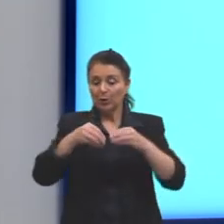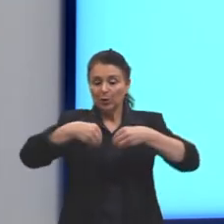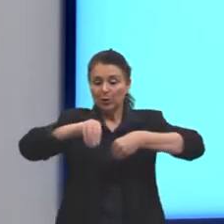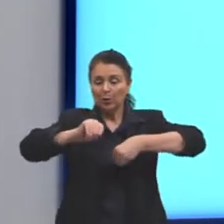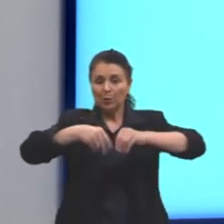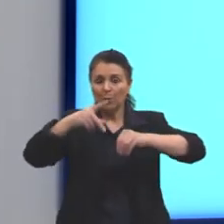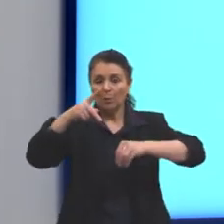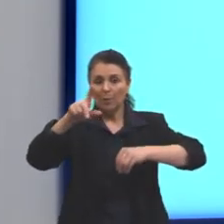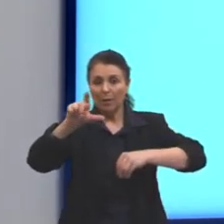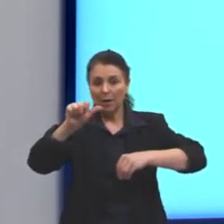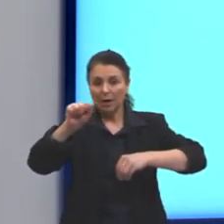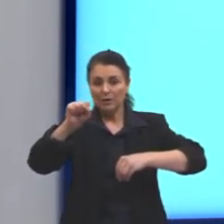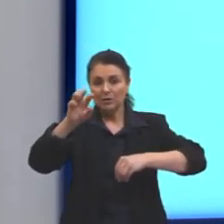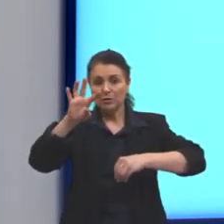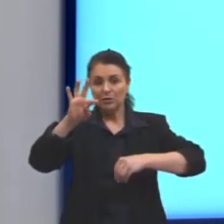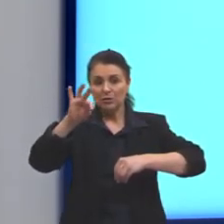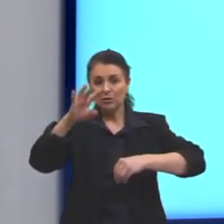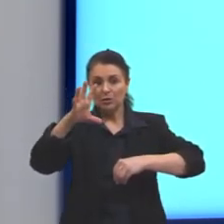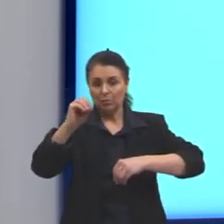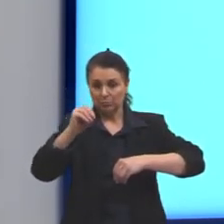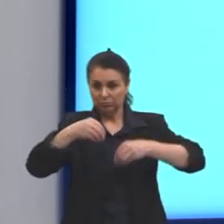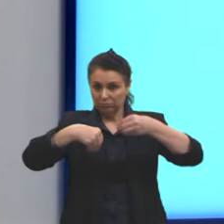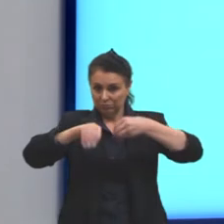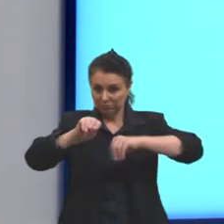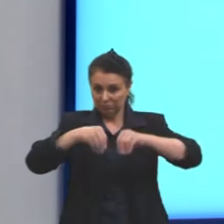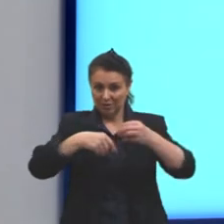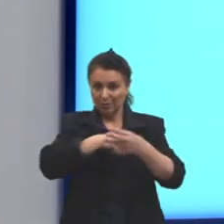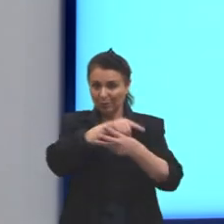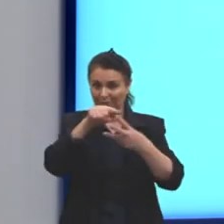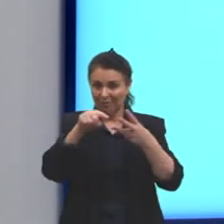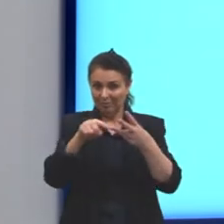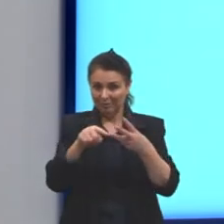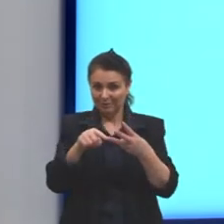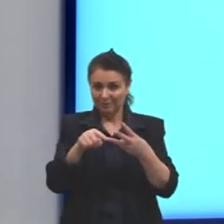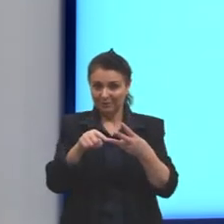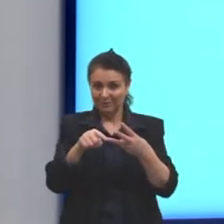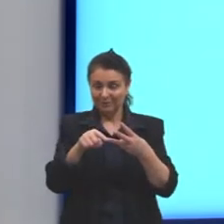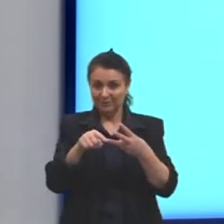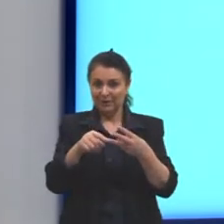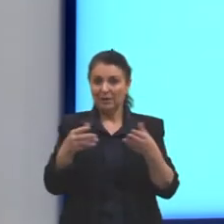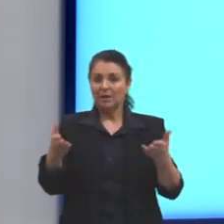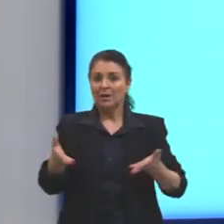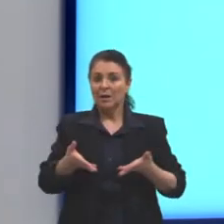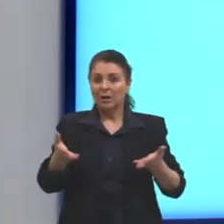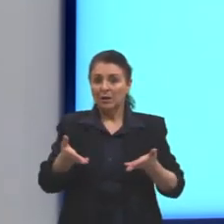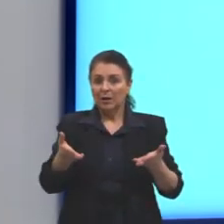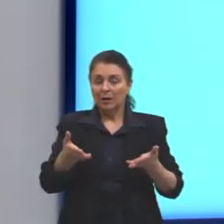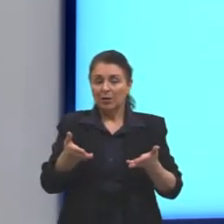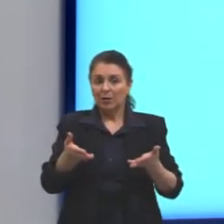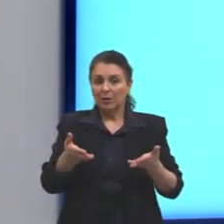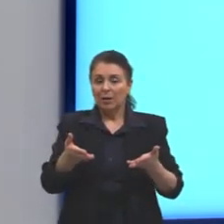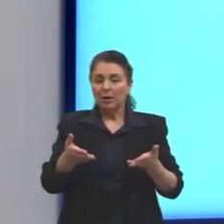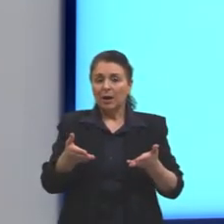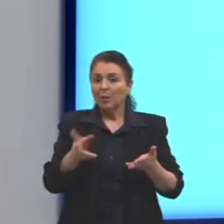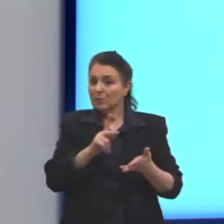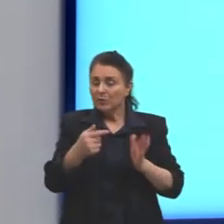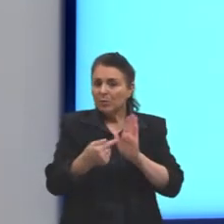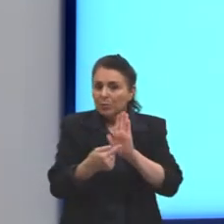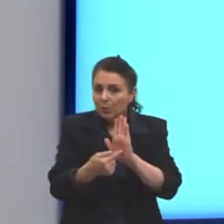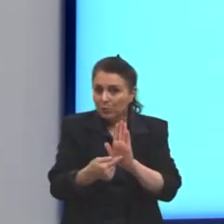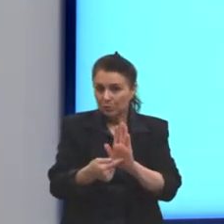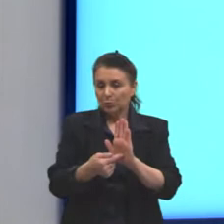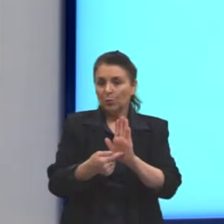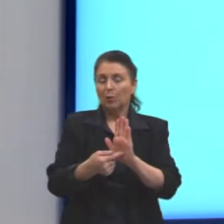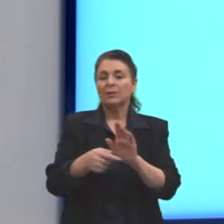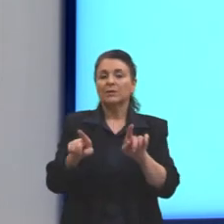qualquer material de plástico quero material de vidro bom então agora né a gente possui alguns tipos de eletrização